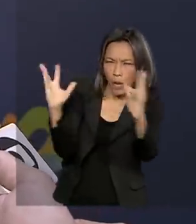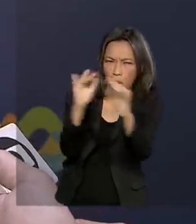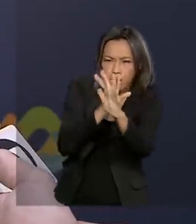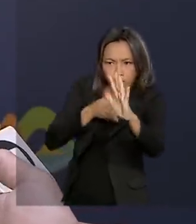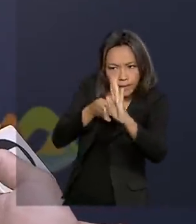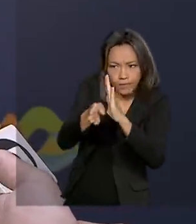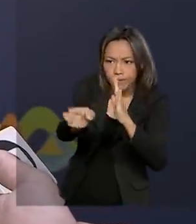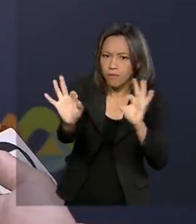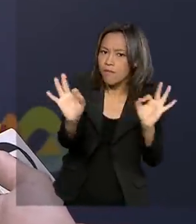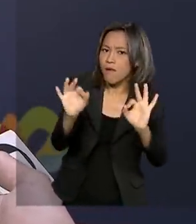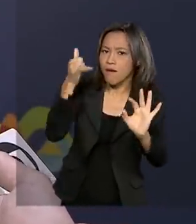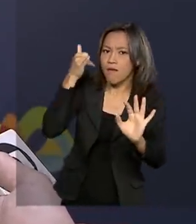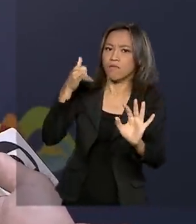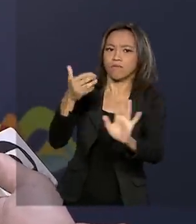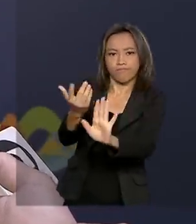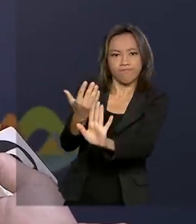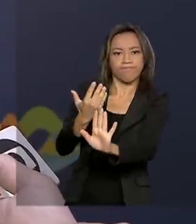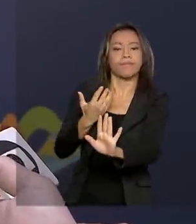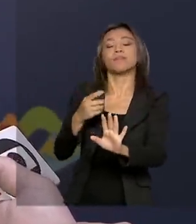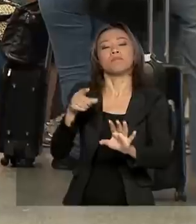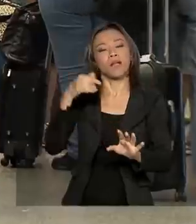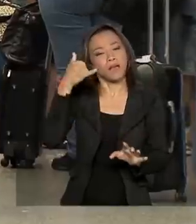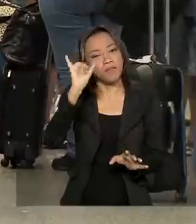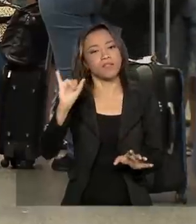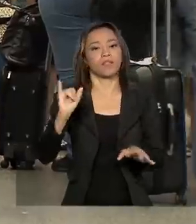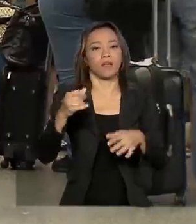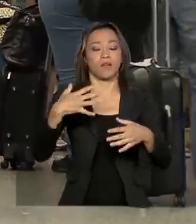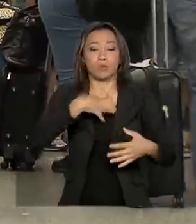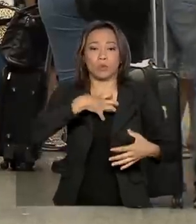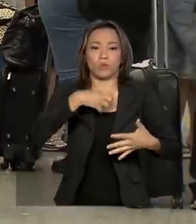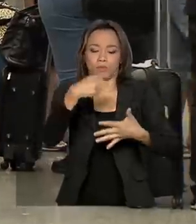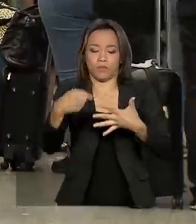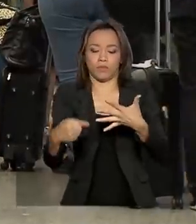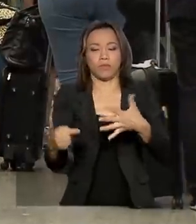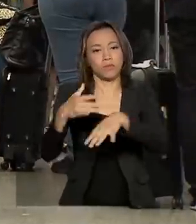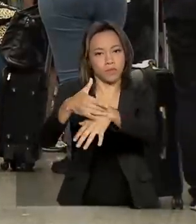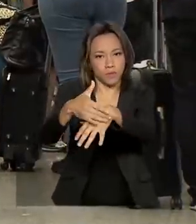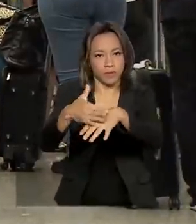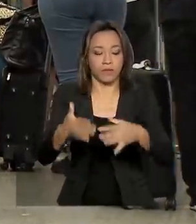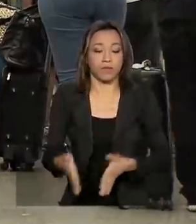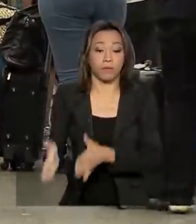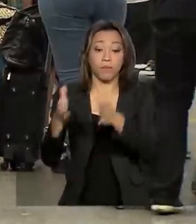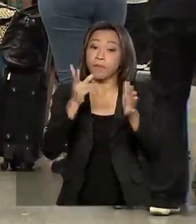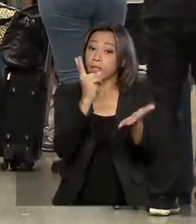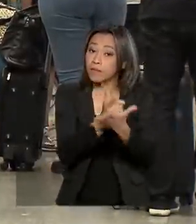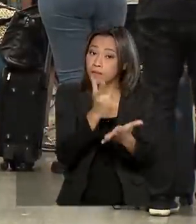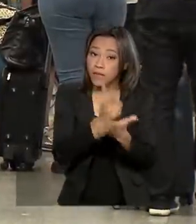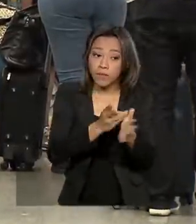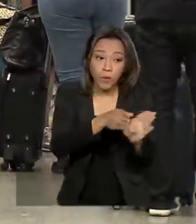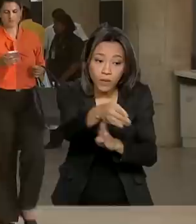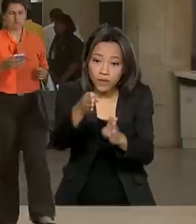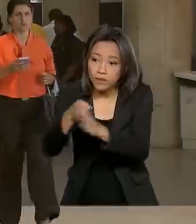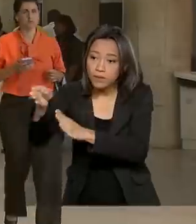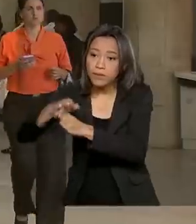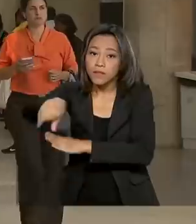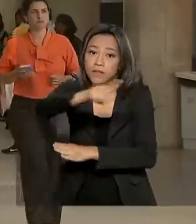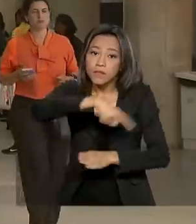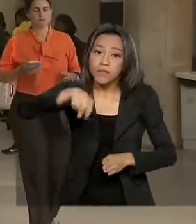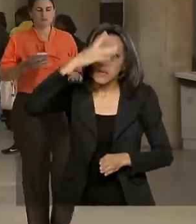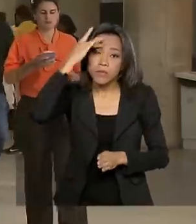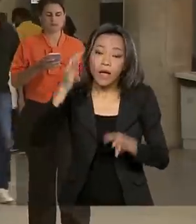alguns sintomas dada do krona vírus a ideia está sempre sensibilizando ao viajante que ele esteja atento à